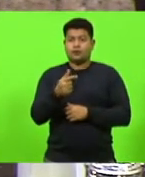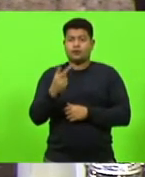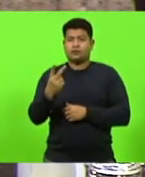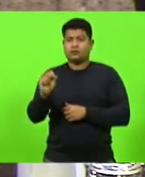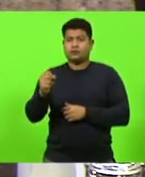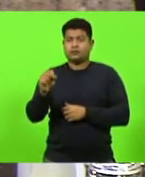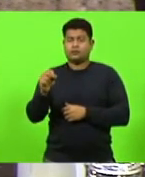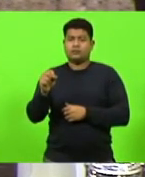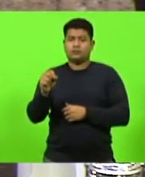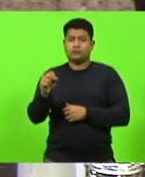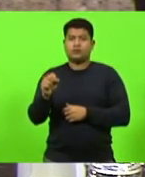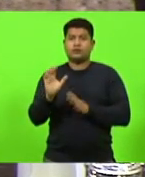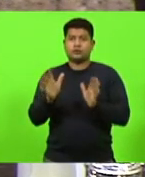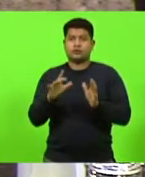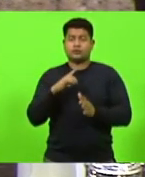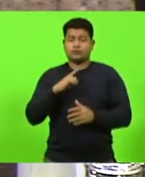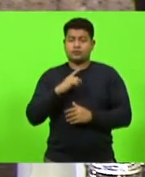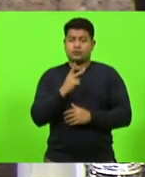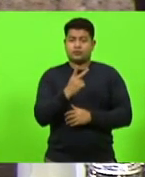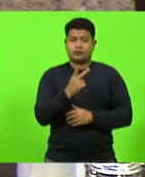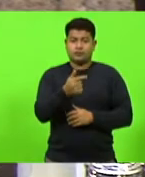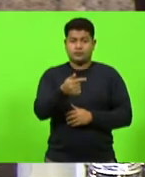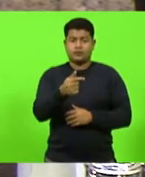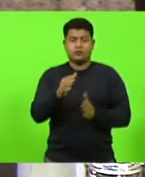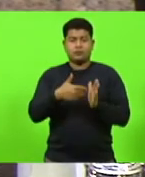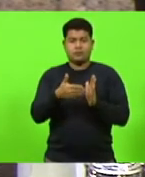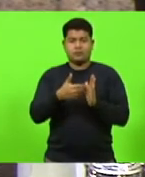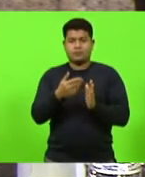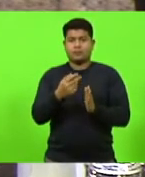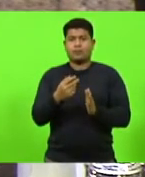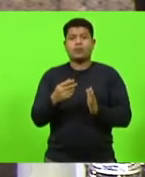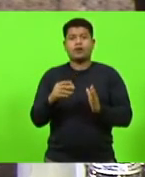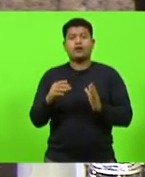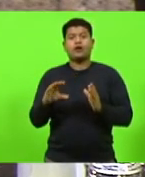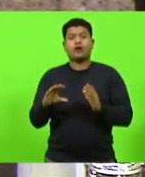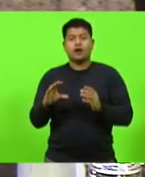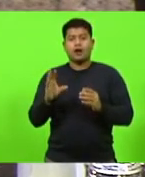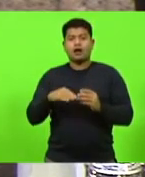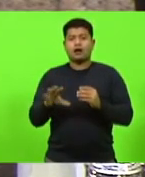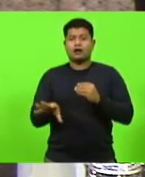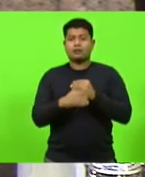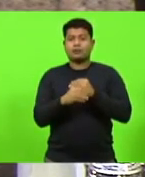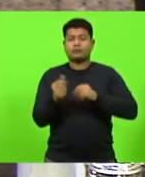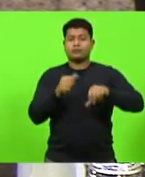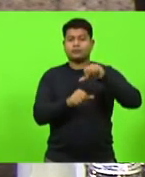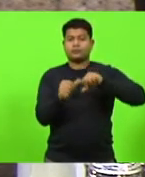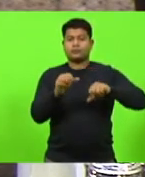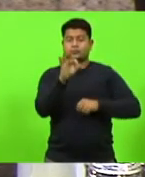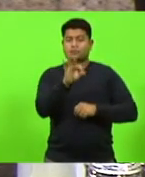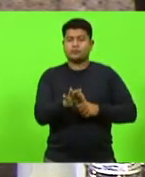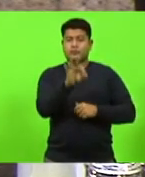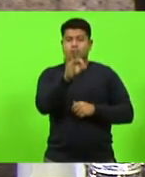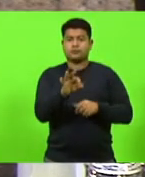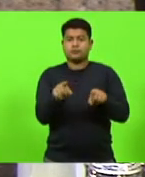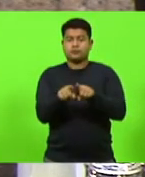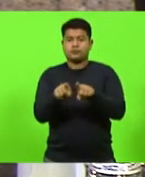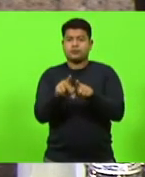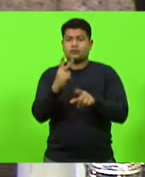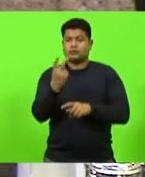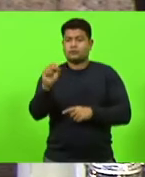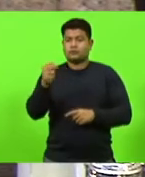já a página 27, que se trata da emenda modificativa dos percentuais, e a página 28, que é